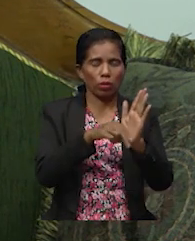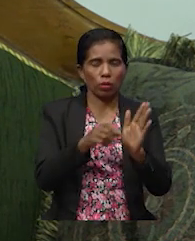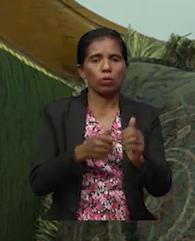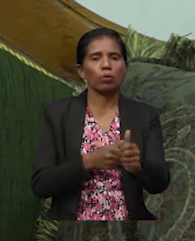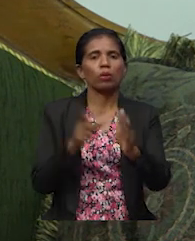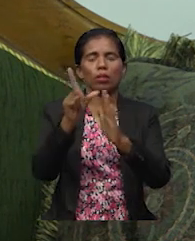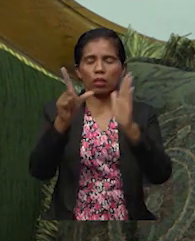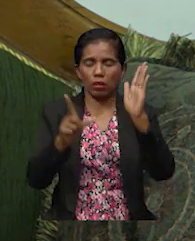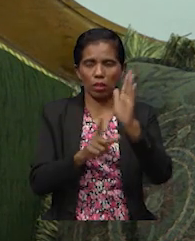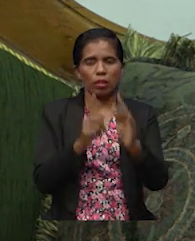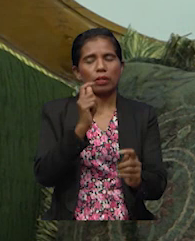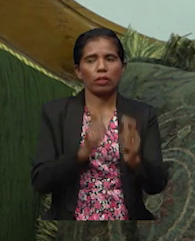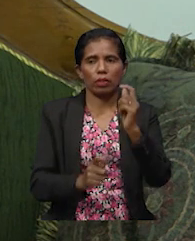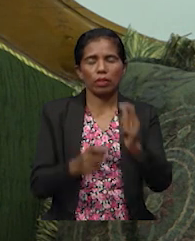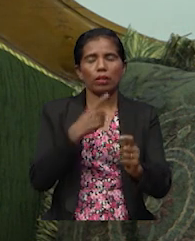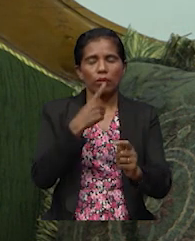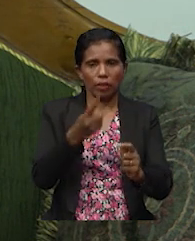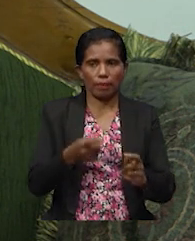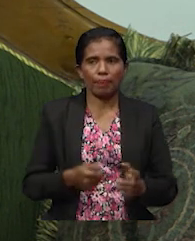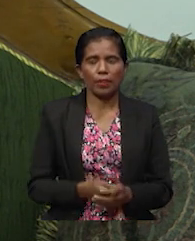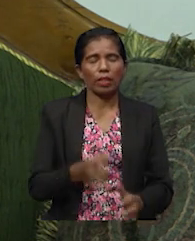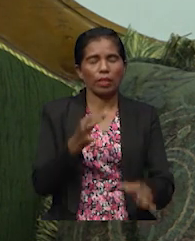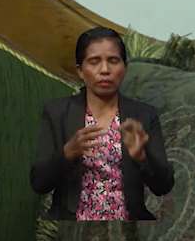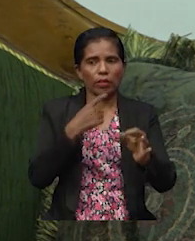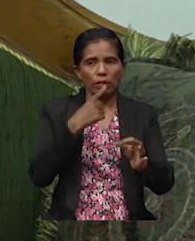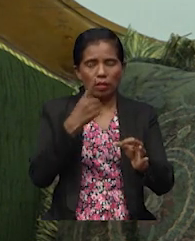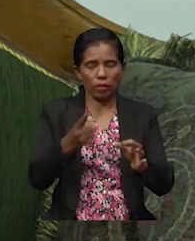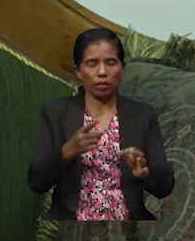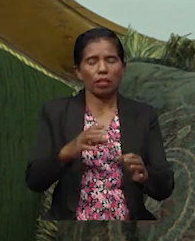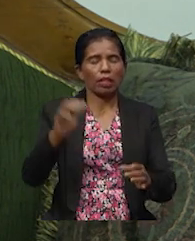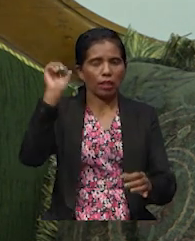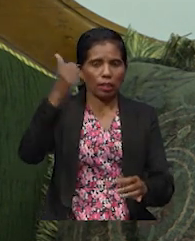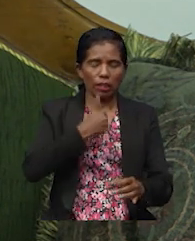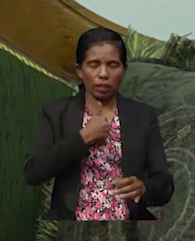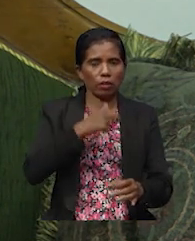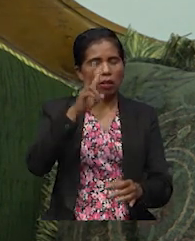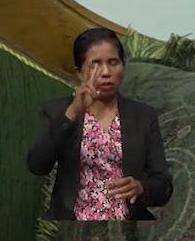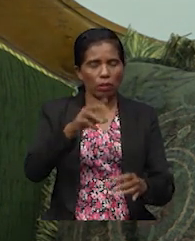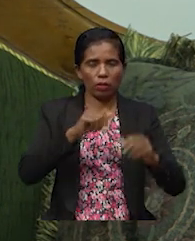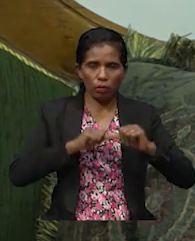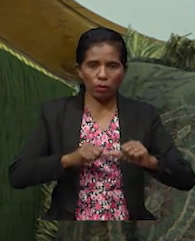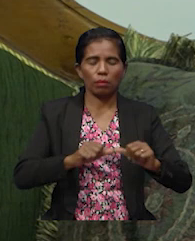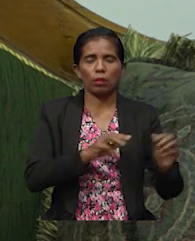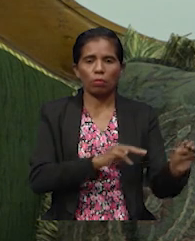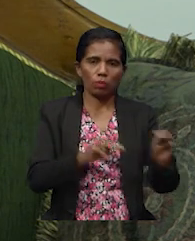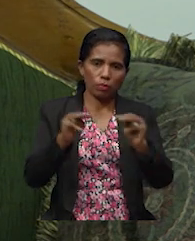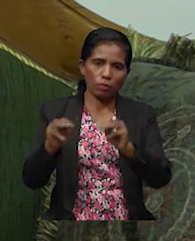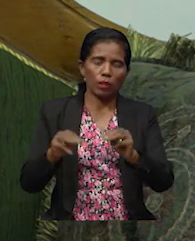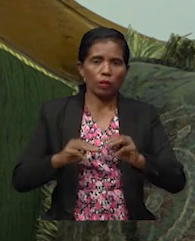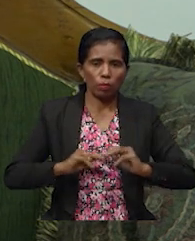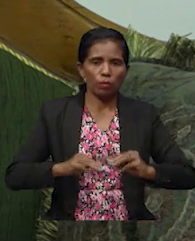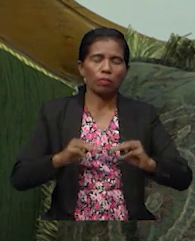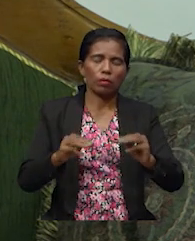tribunal de recurso atu de hambo truma se ne de hang kata candidato na irone maka avança tuir horário